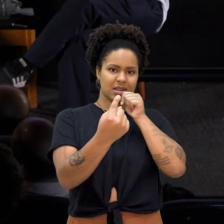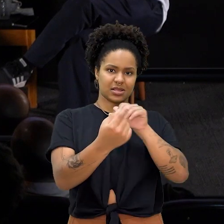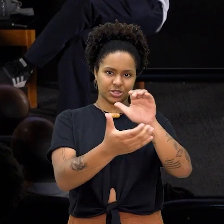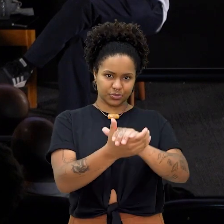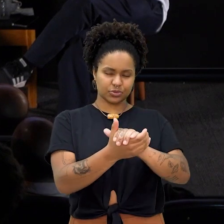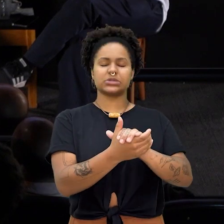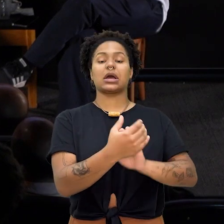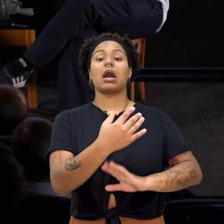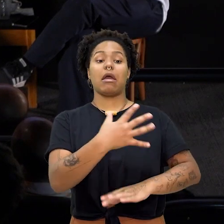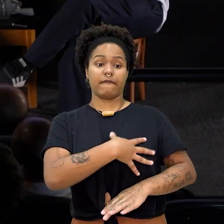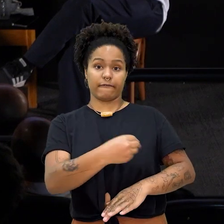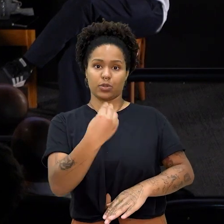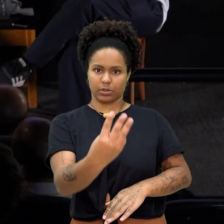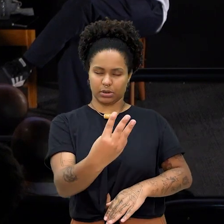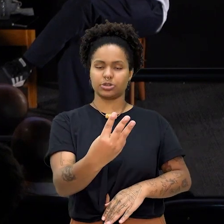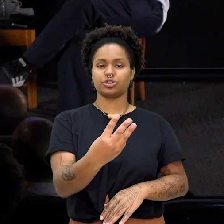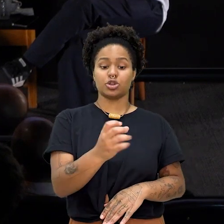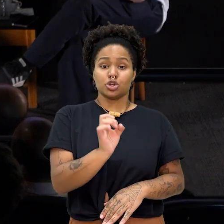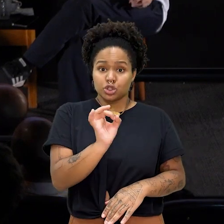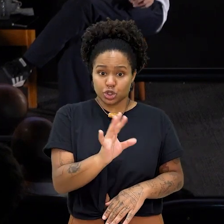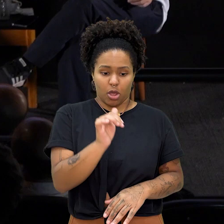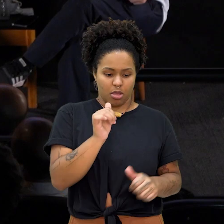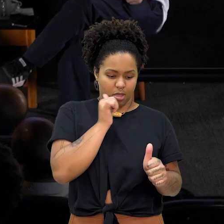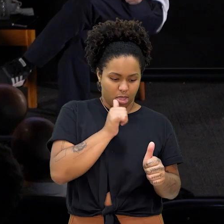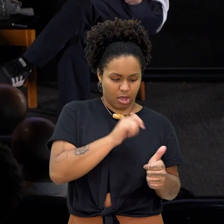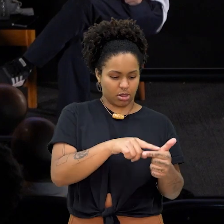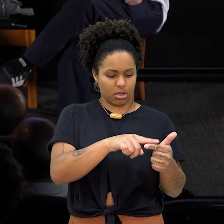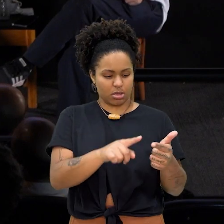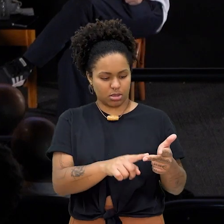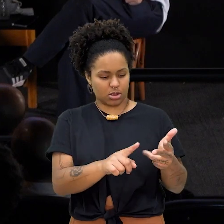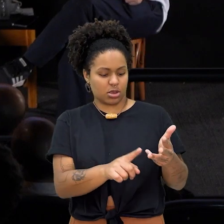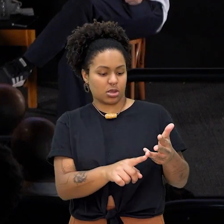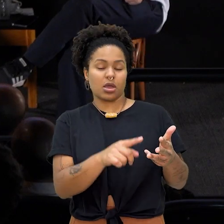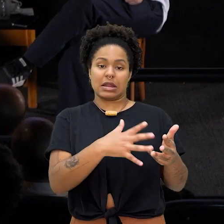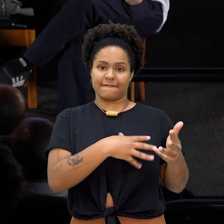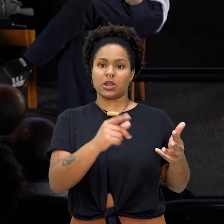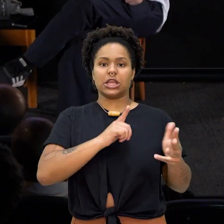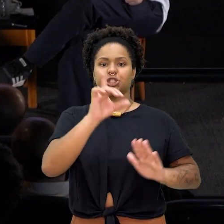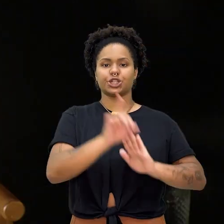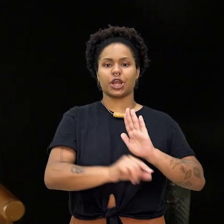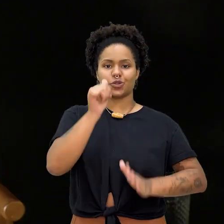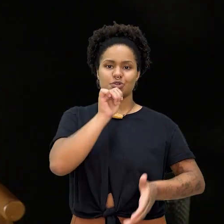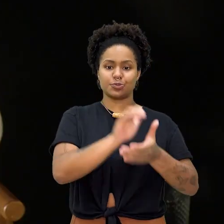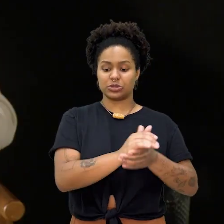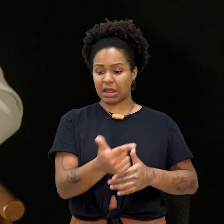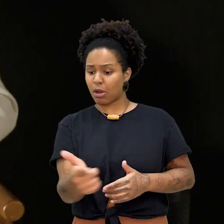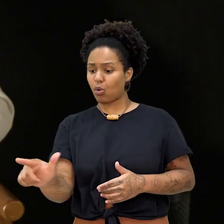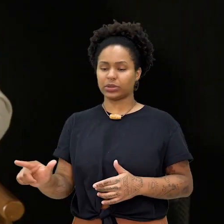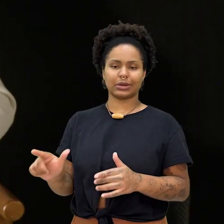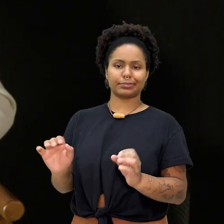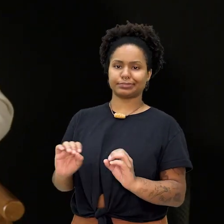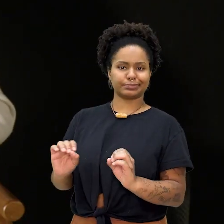com, acho que, uns 3 filhos, e só ela e esses 3 filhos têm direito como esposa. As outras não têm.